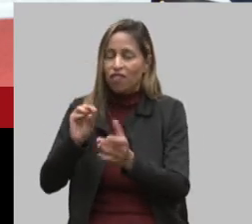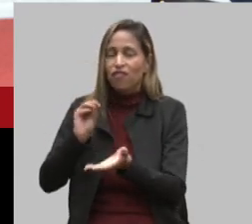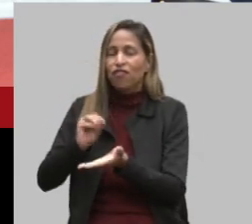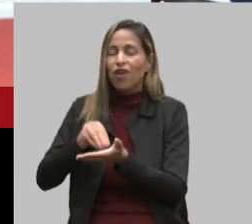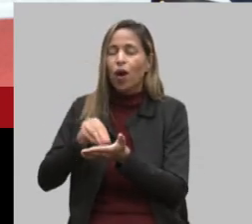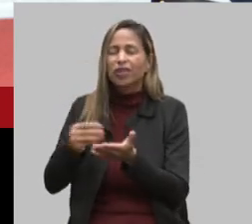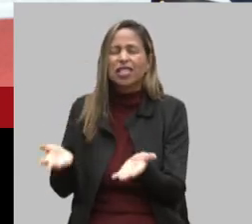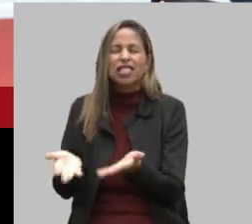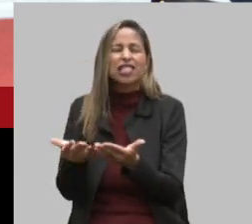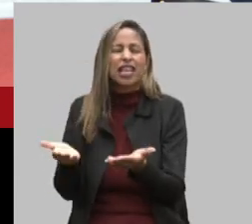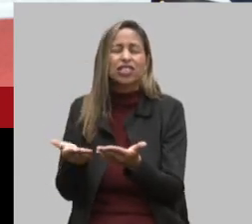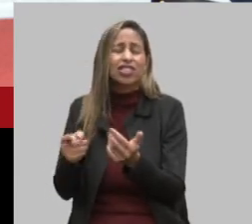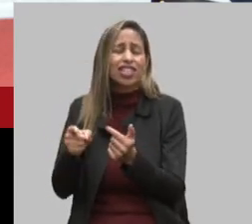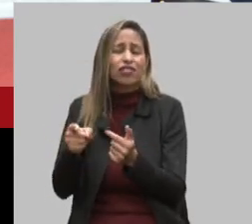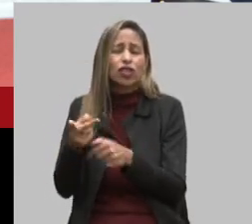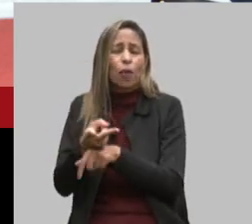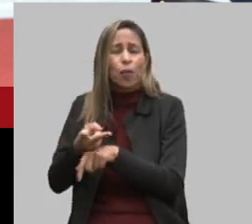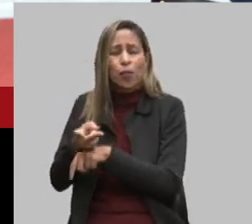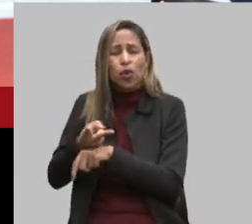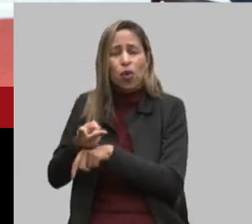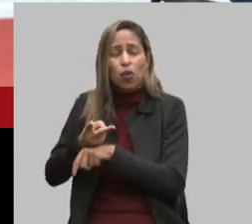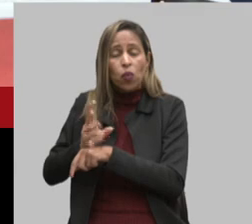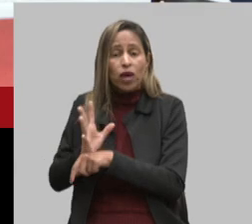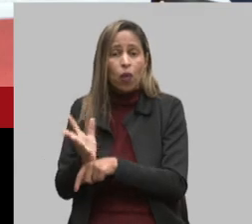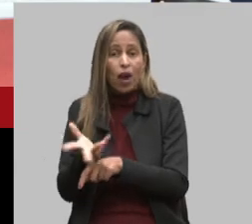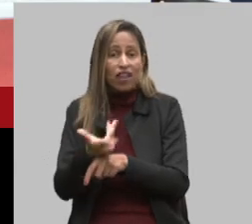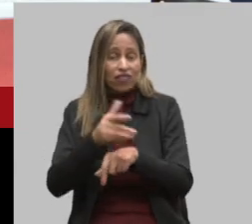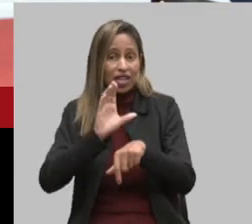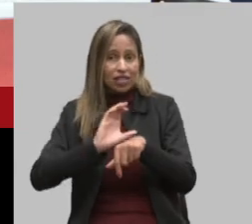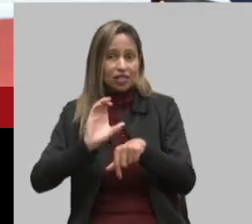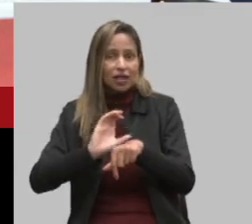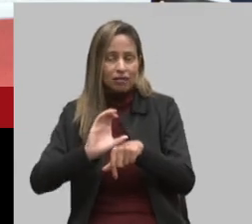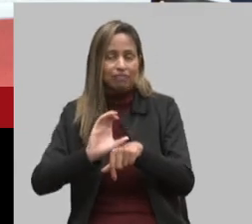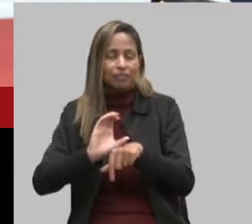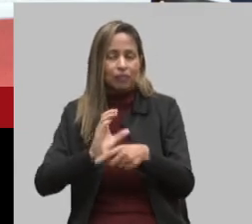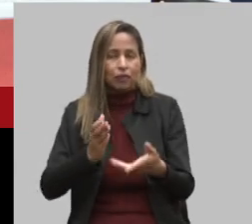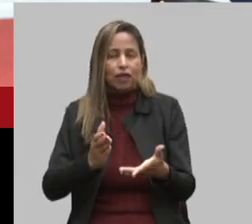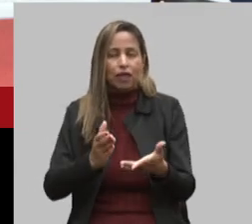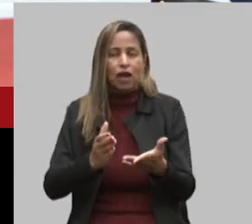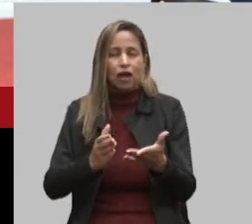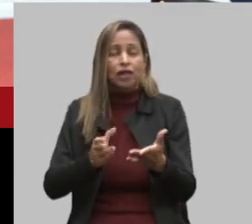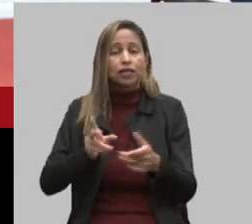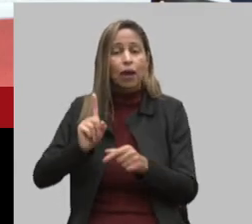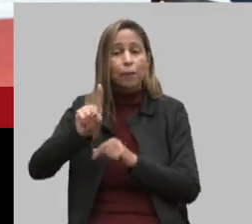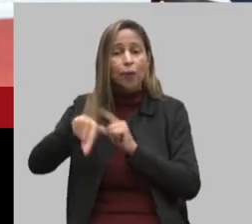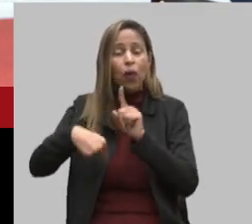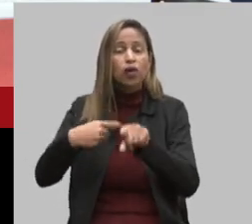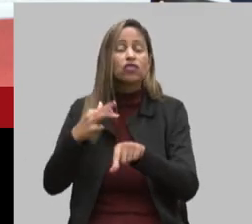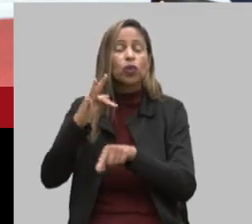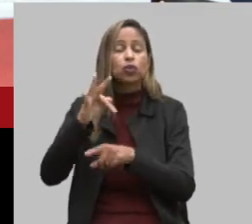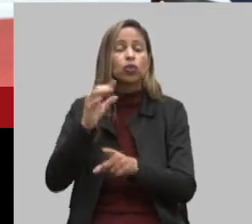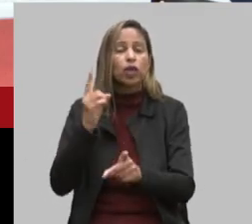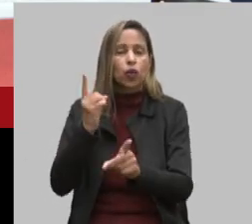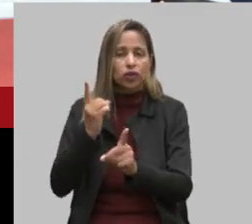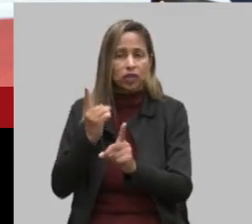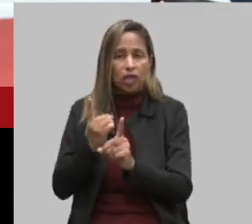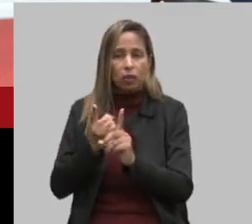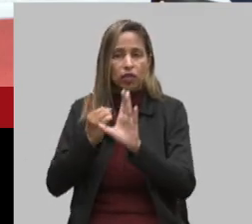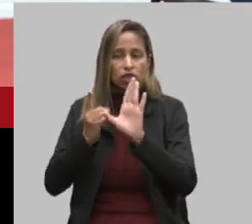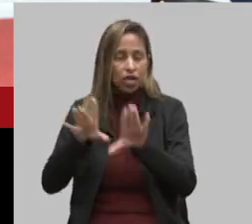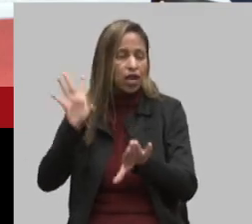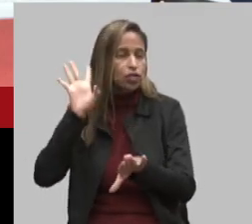que eles não busquem a qualificação e de forma e como consequência o que que nós encontramos o que a gente já escutou aqui